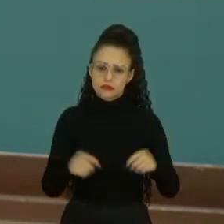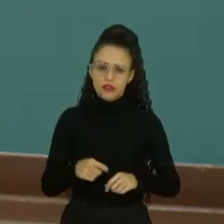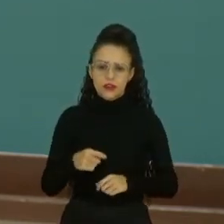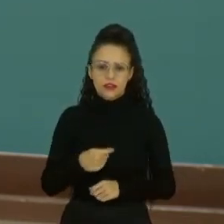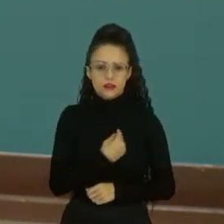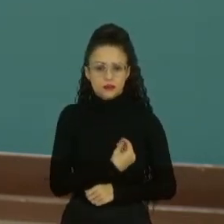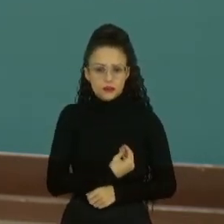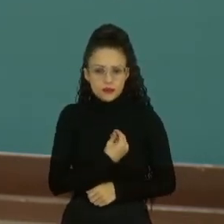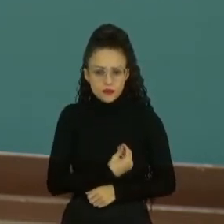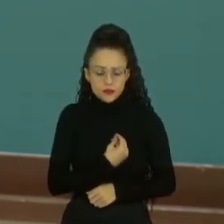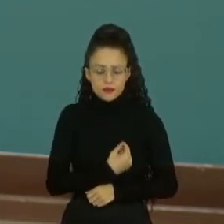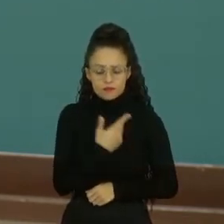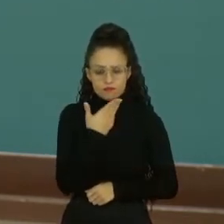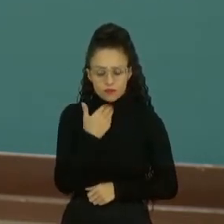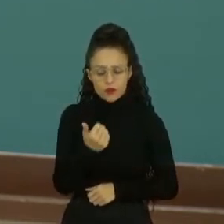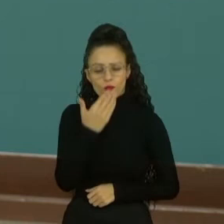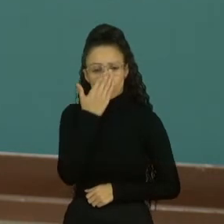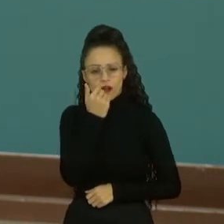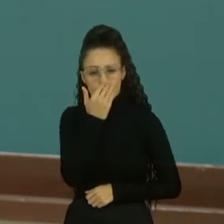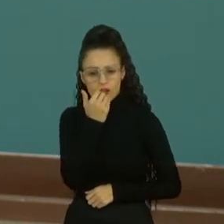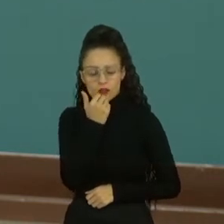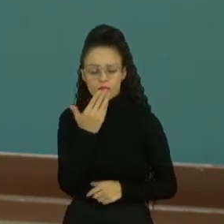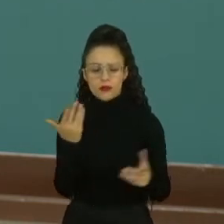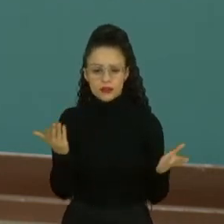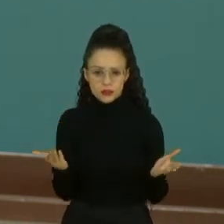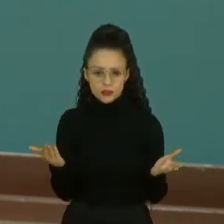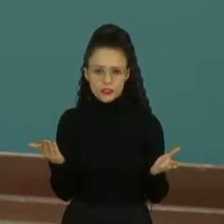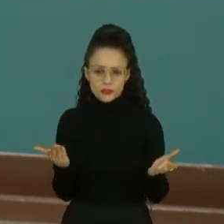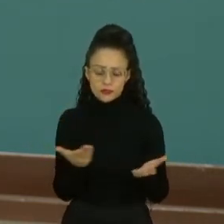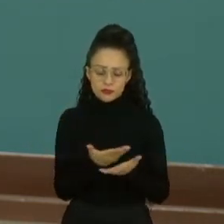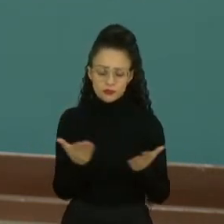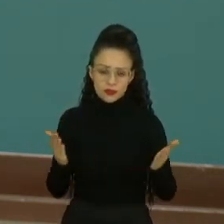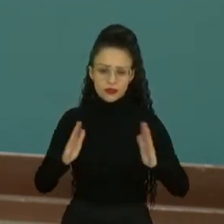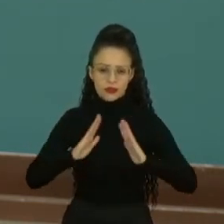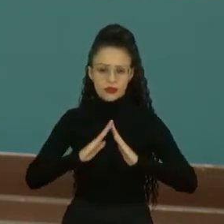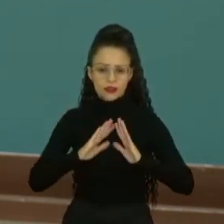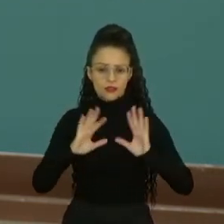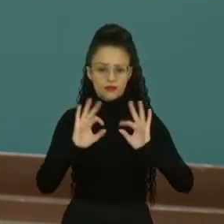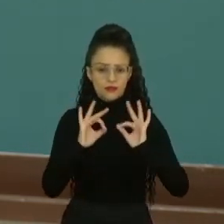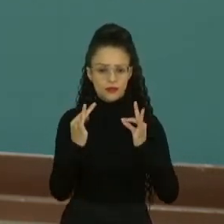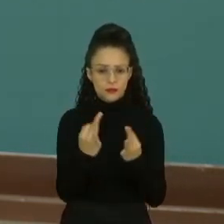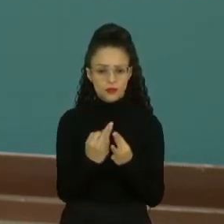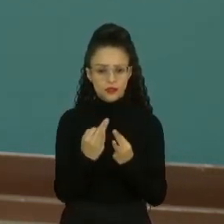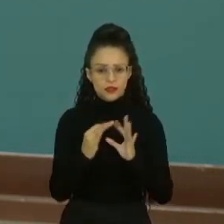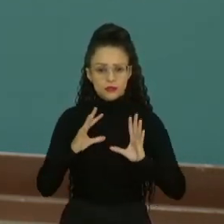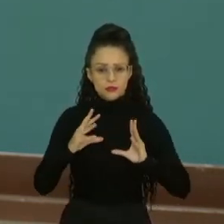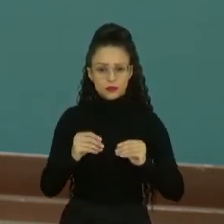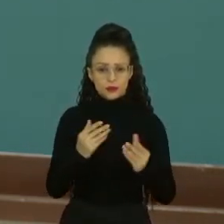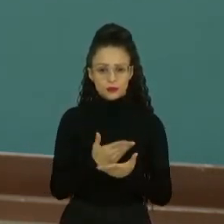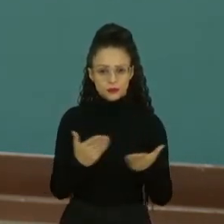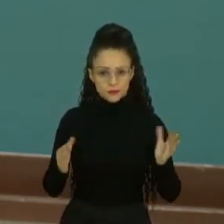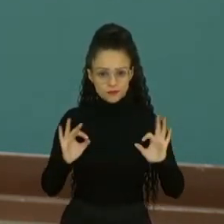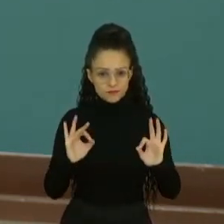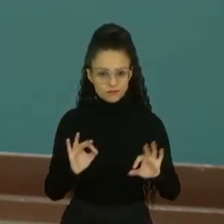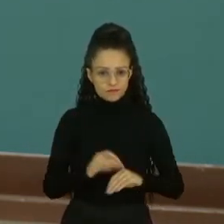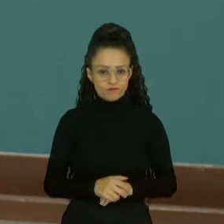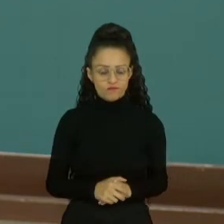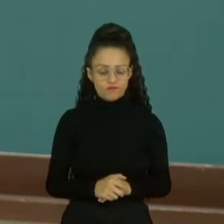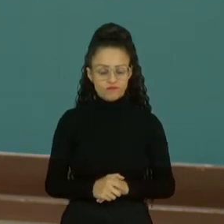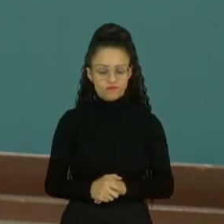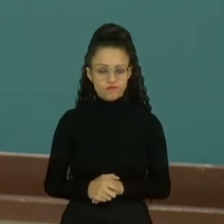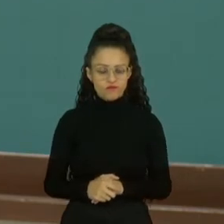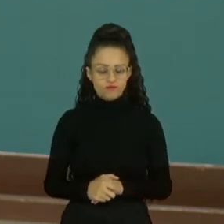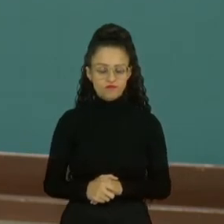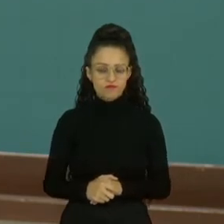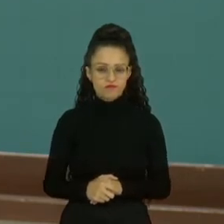elas terem o alimento ali, né, trazerem ali o alimento para o seu lar, para todos os seus familiares, né. E a questão